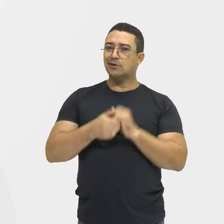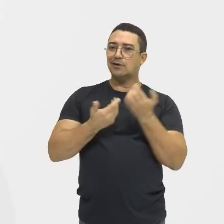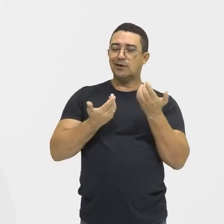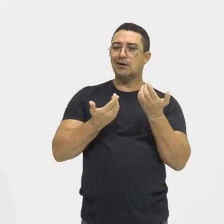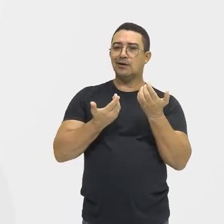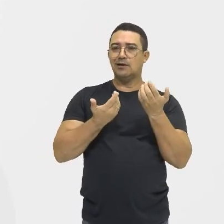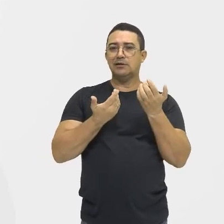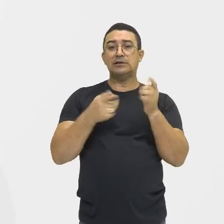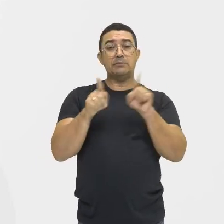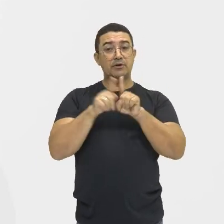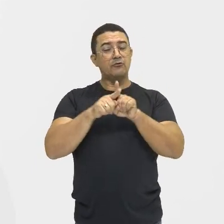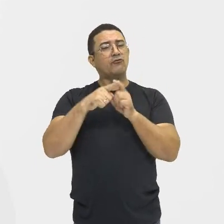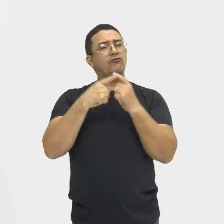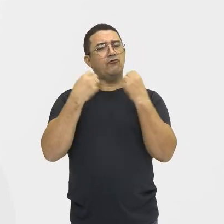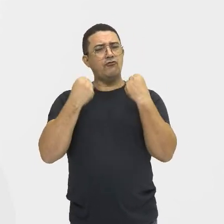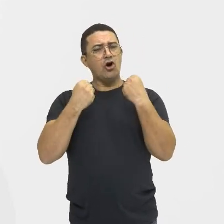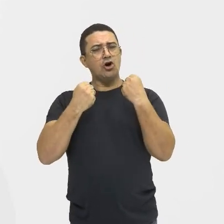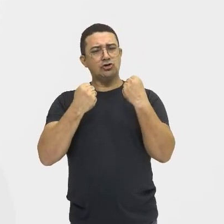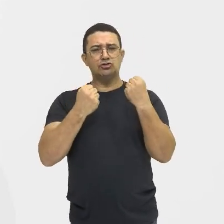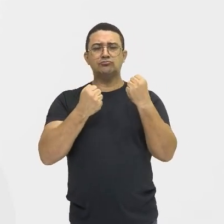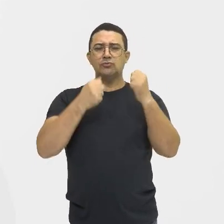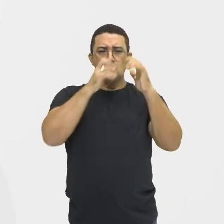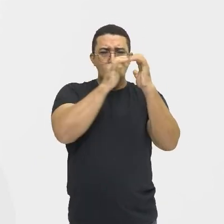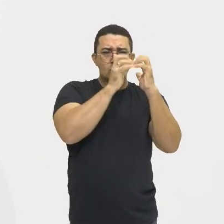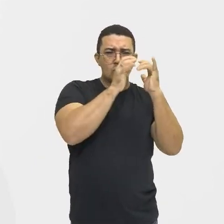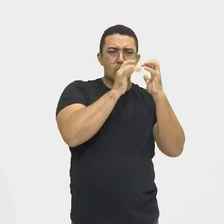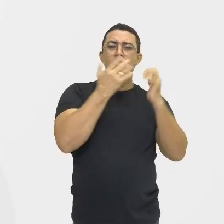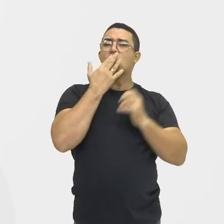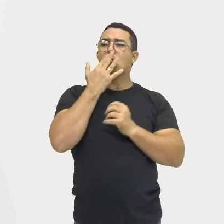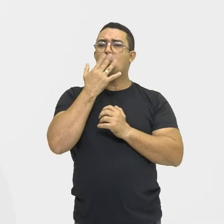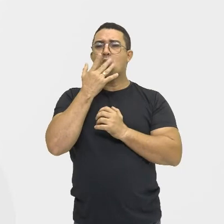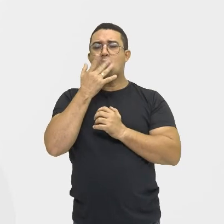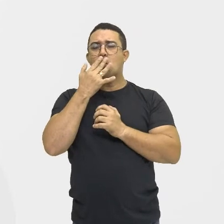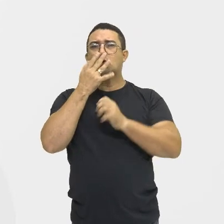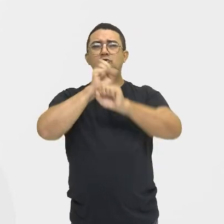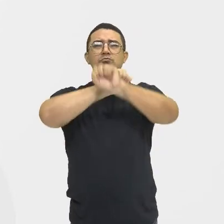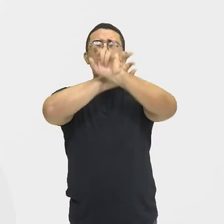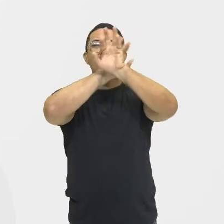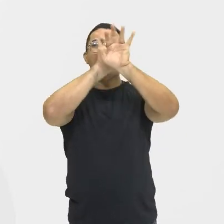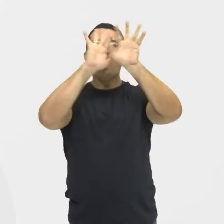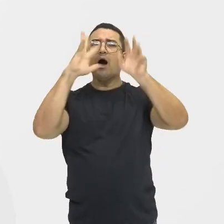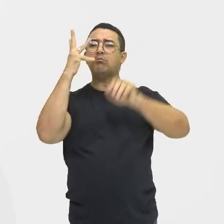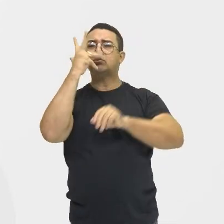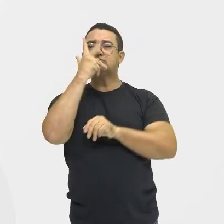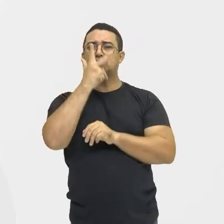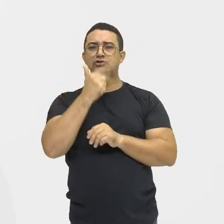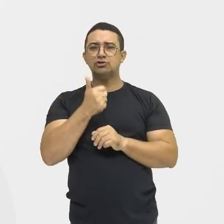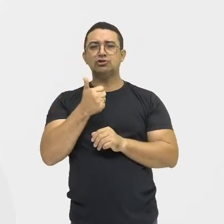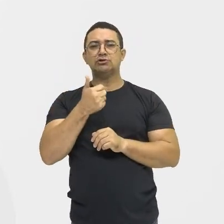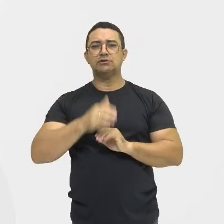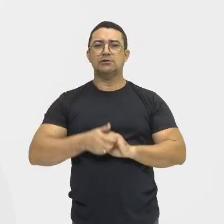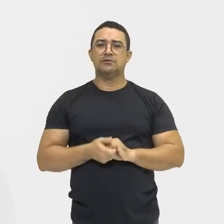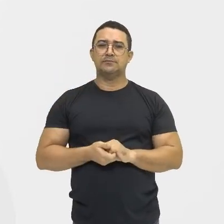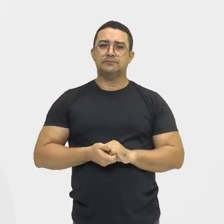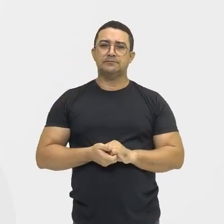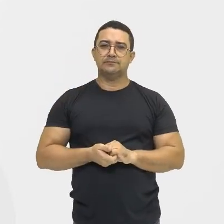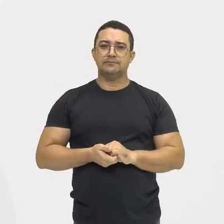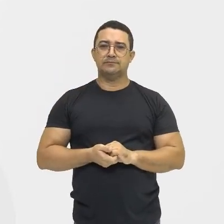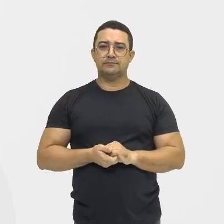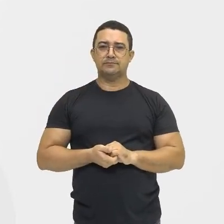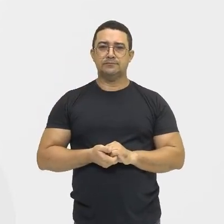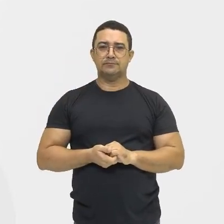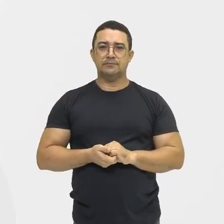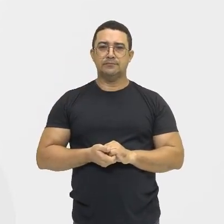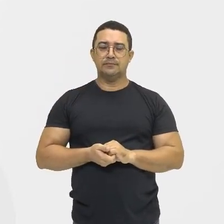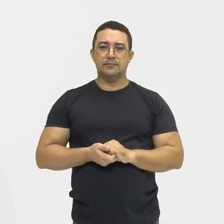psicológico, cores resplandecentes, vibrantes, fundidas ou separadas, dinamismo improvisados,